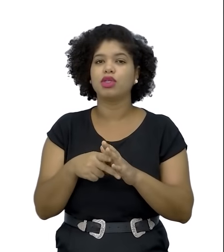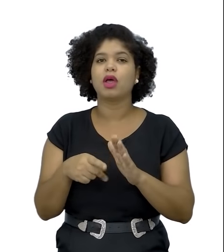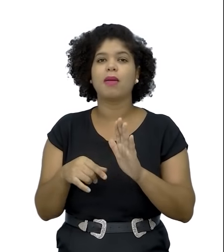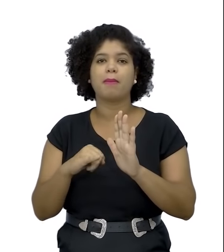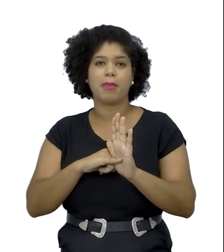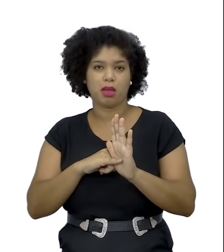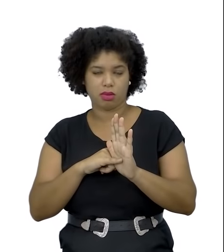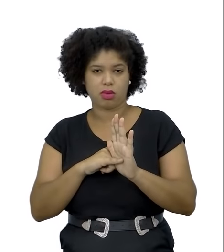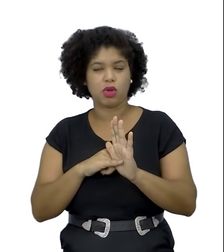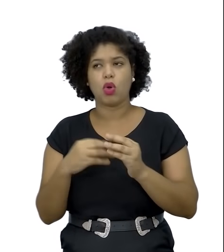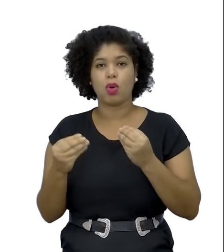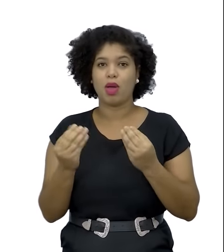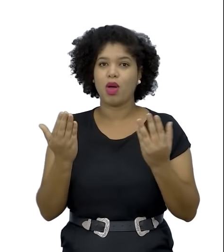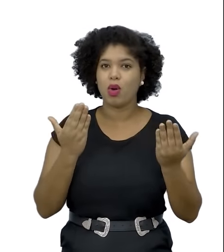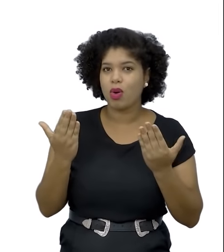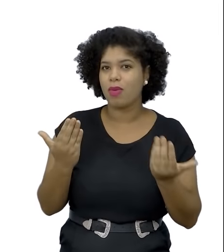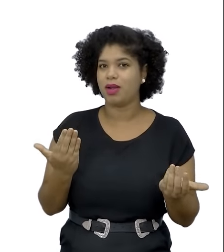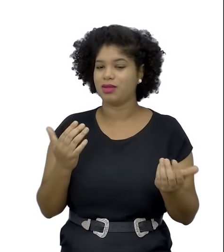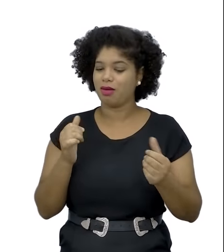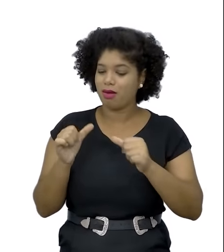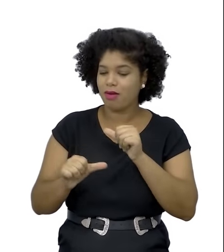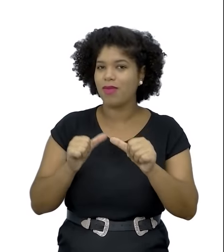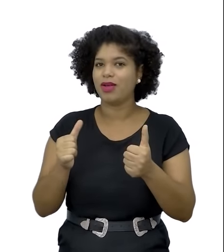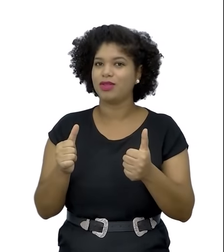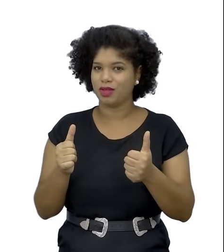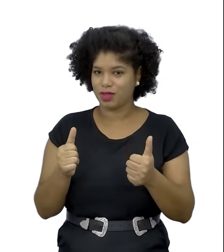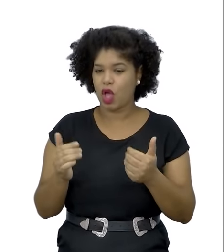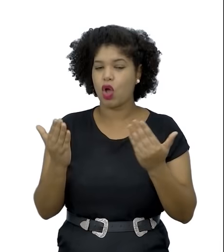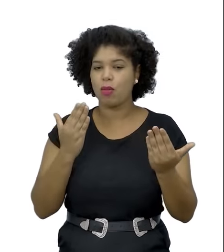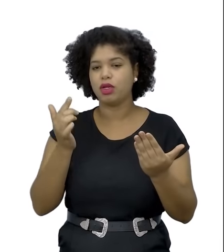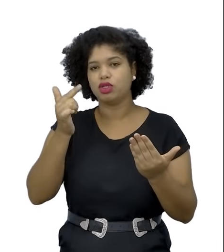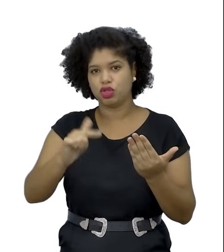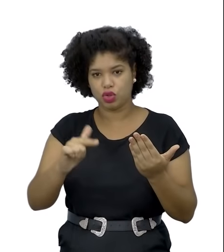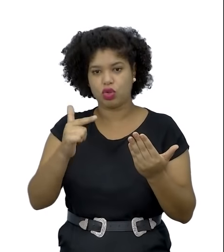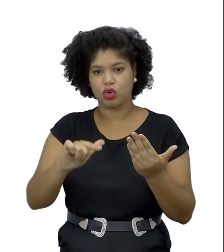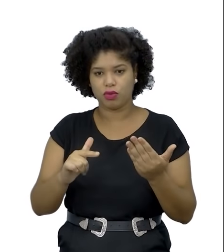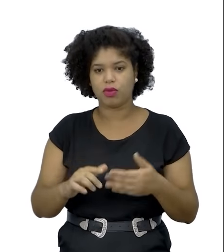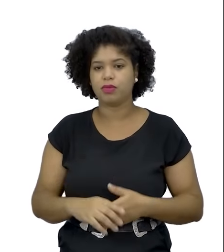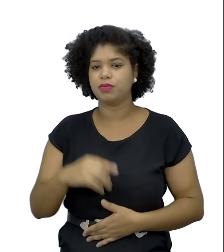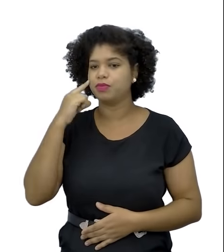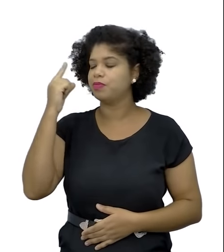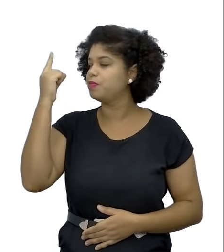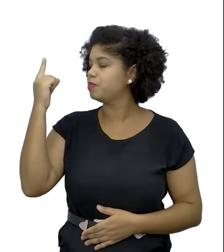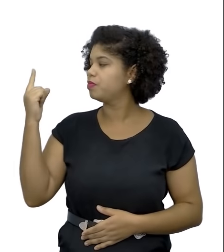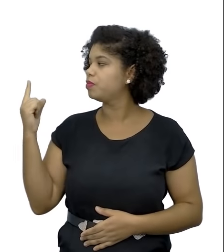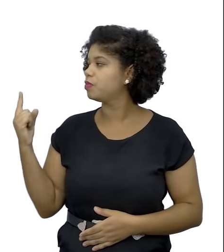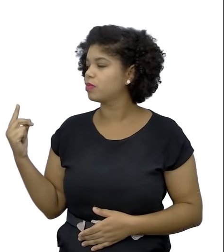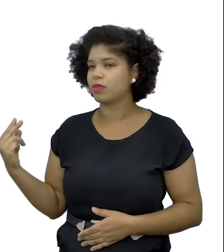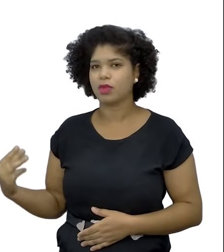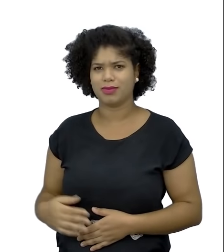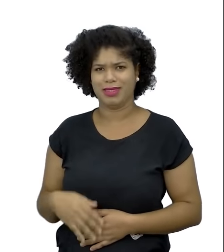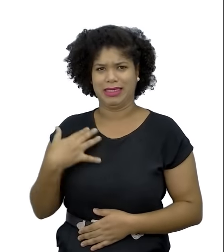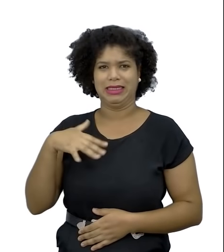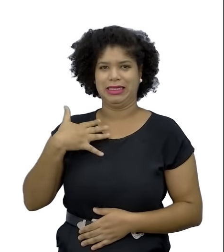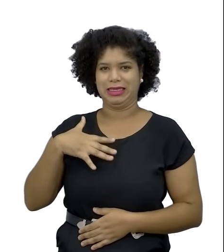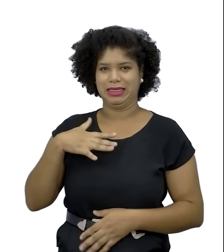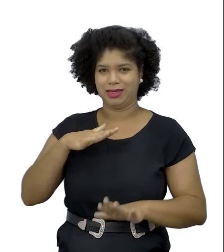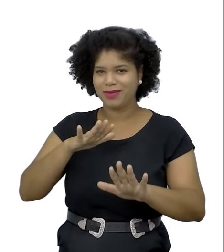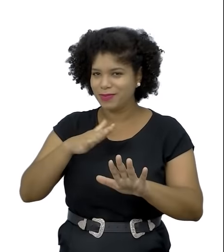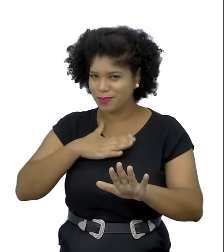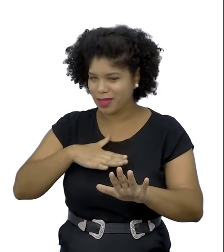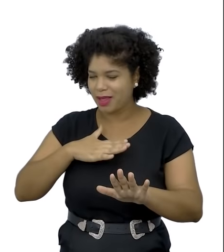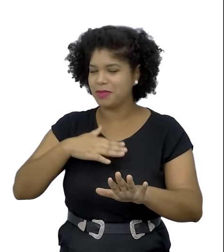de comparação, de transformação, de comparação e de comparação de transformação. Parece um bicho-papão quando a gente